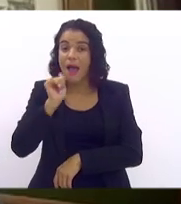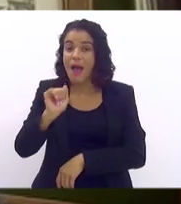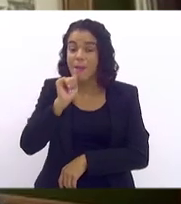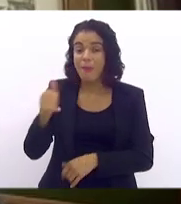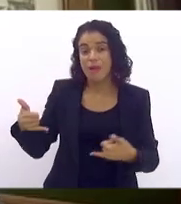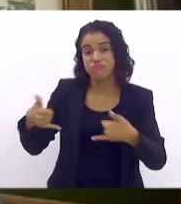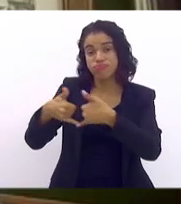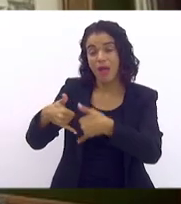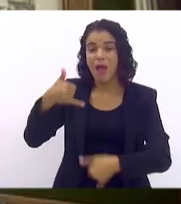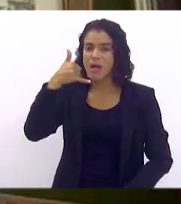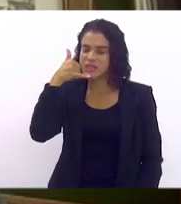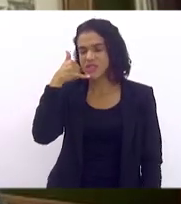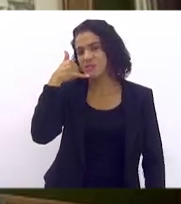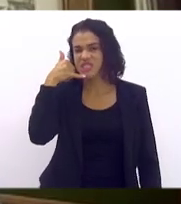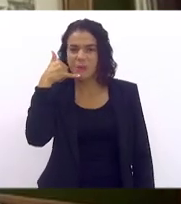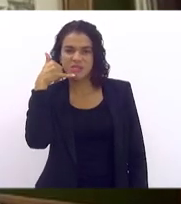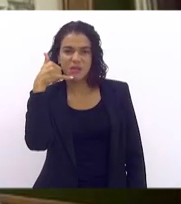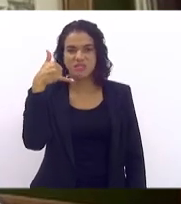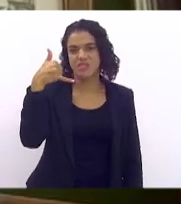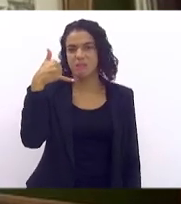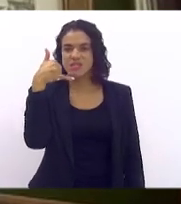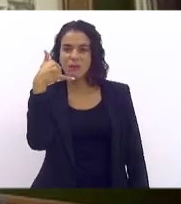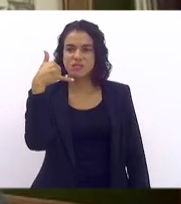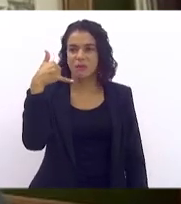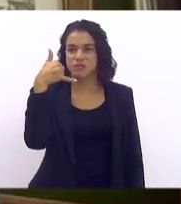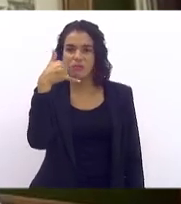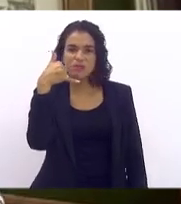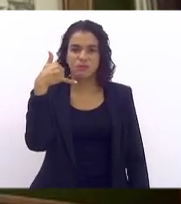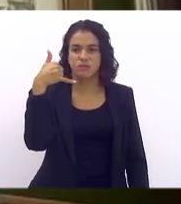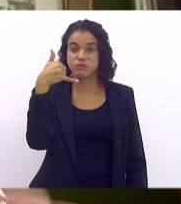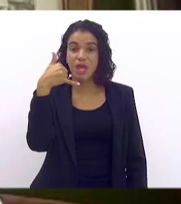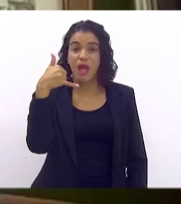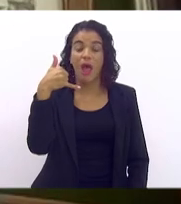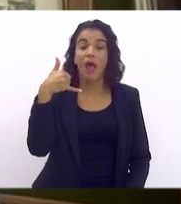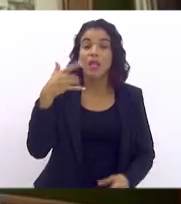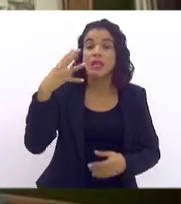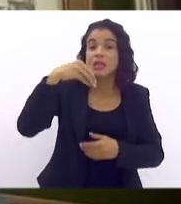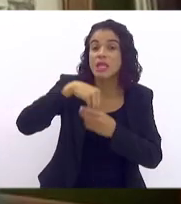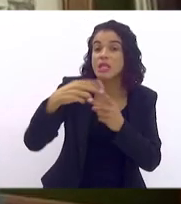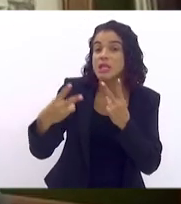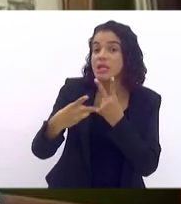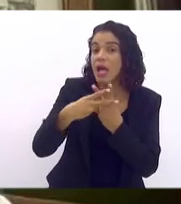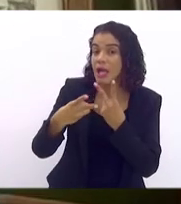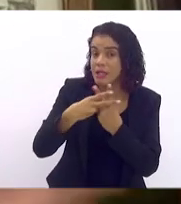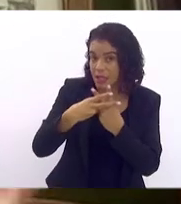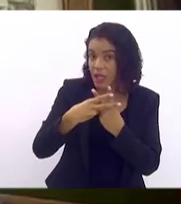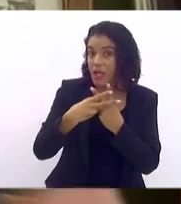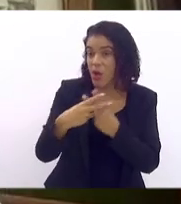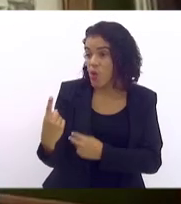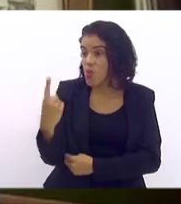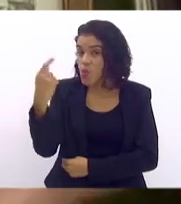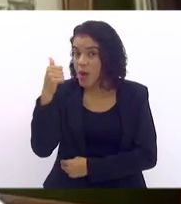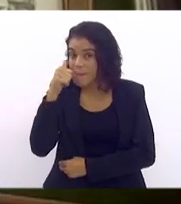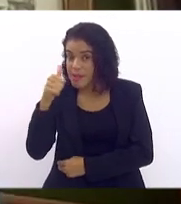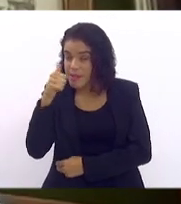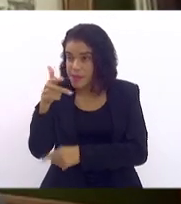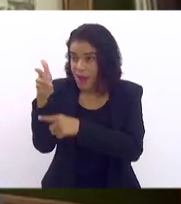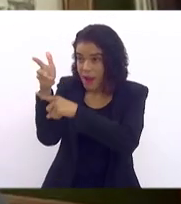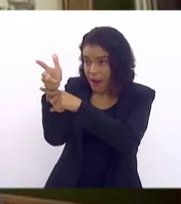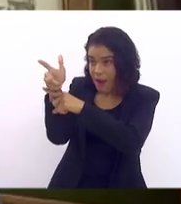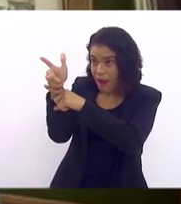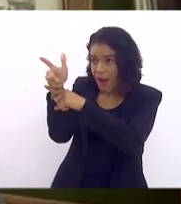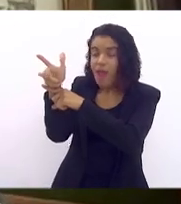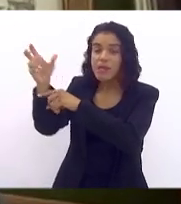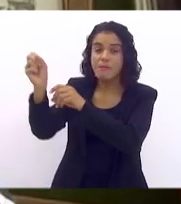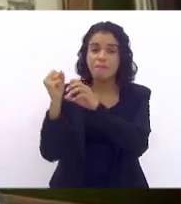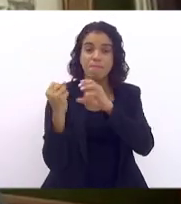telefone celular para conversar com seu namorado dentro do sistema penitenciário do Rio de Janeiro. Uma das meninas filmou e me mandou esse